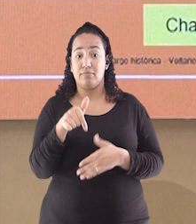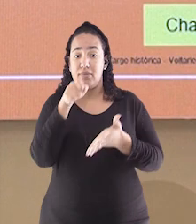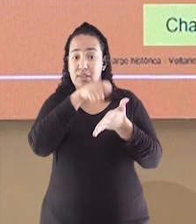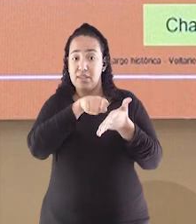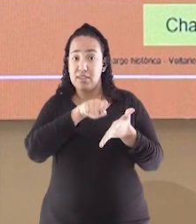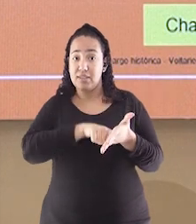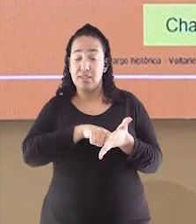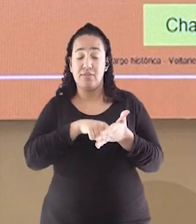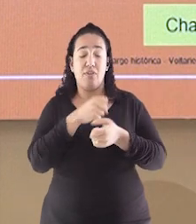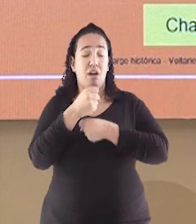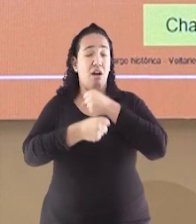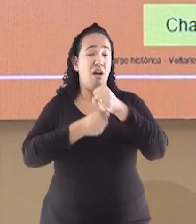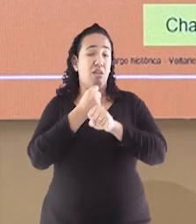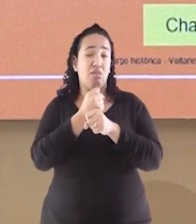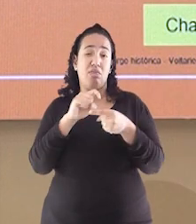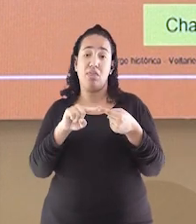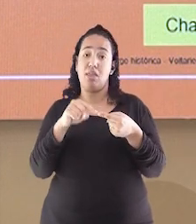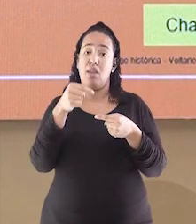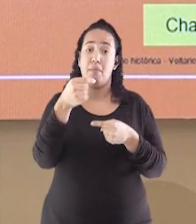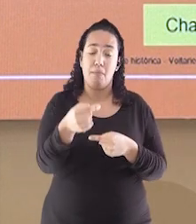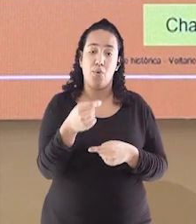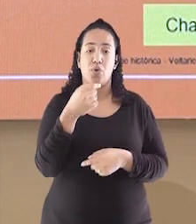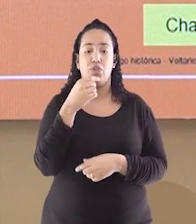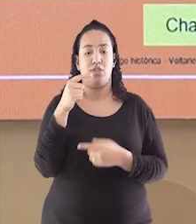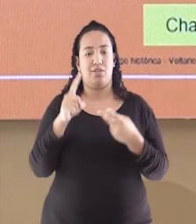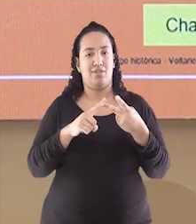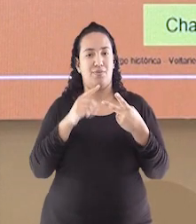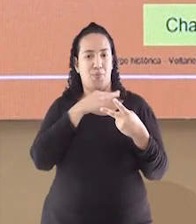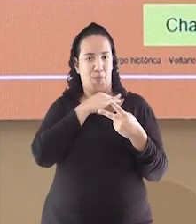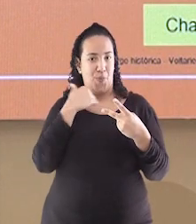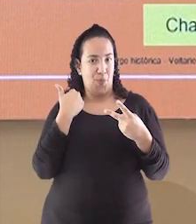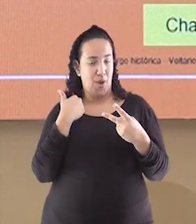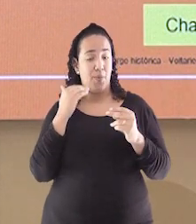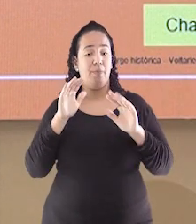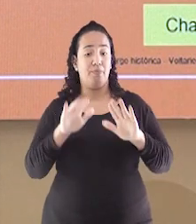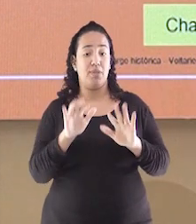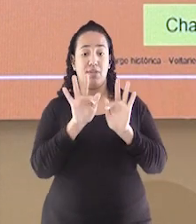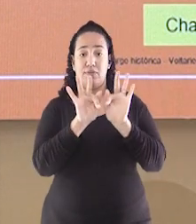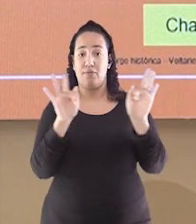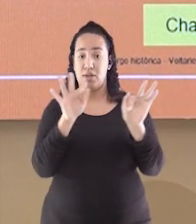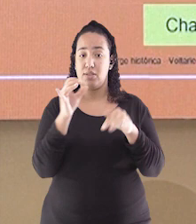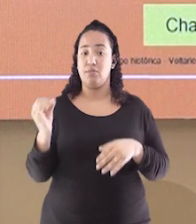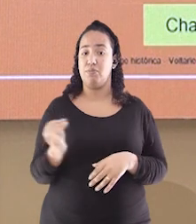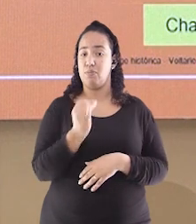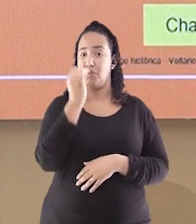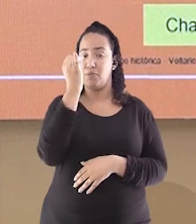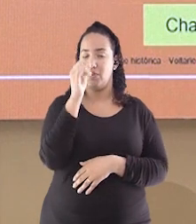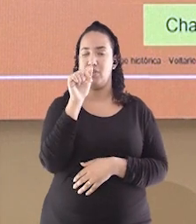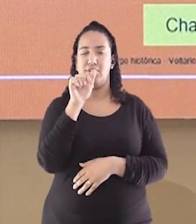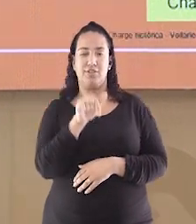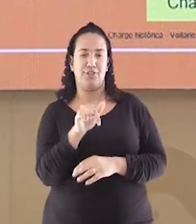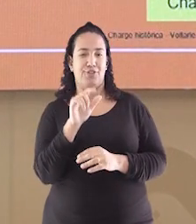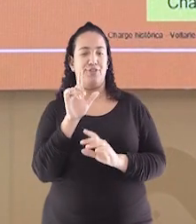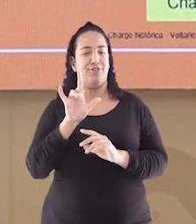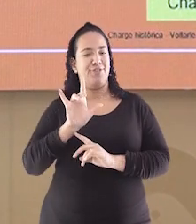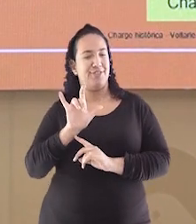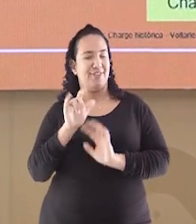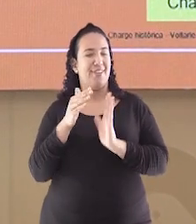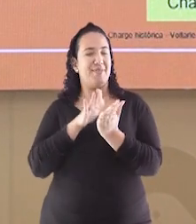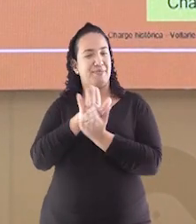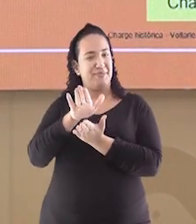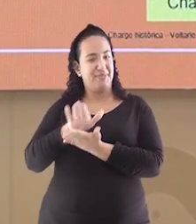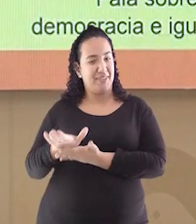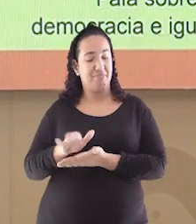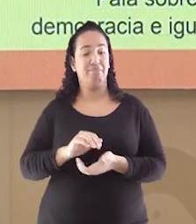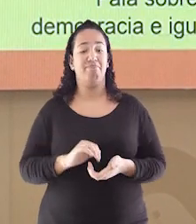anos após a sua morte por um autor desconhecido, mas continua sendo ótima para aqueles stories meio enigmáticos. Nossa